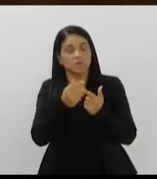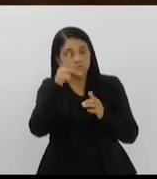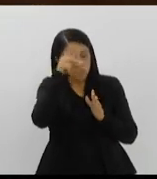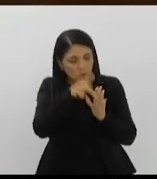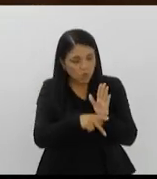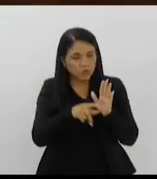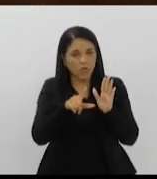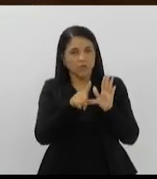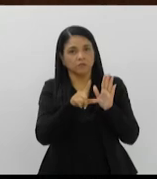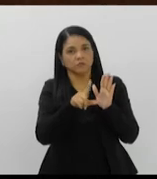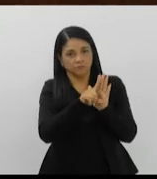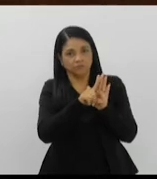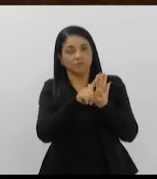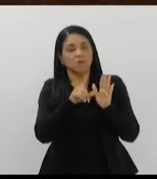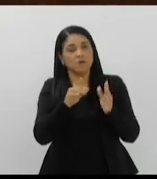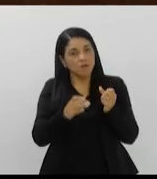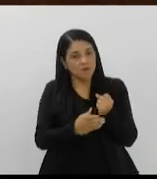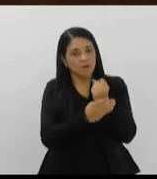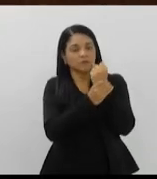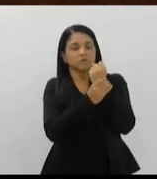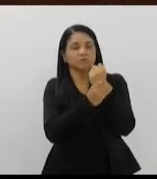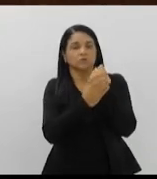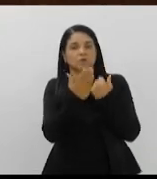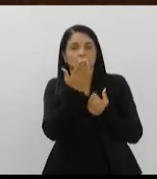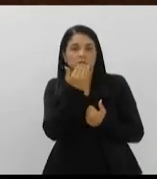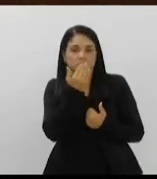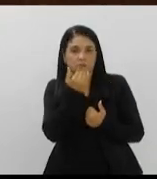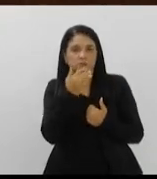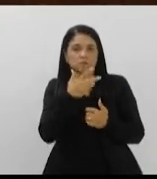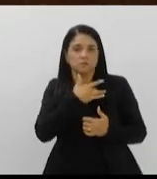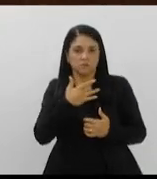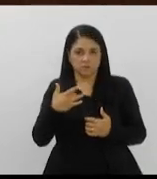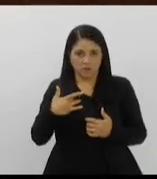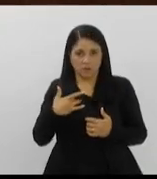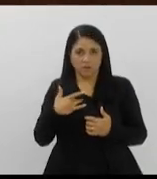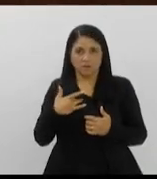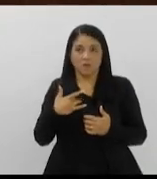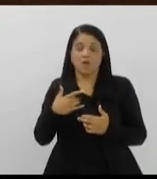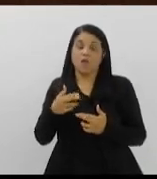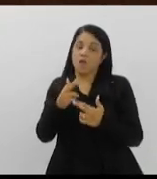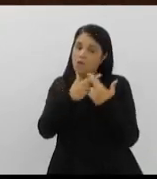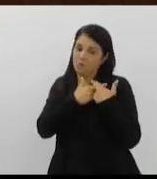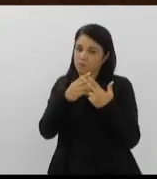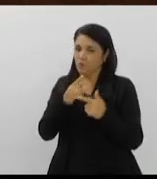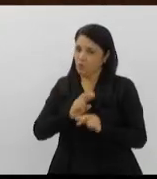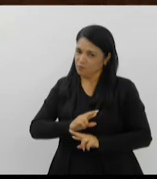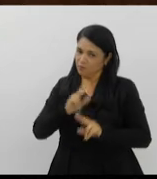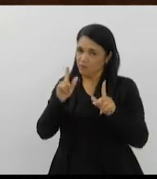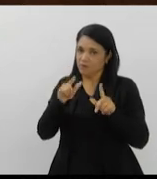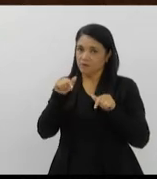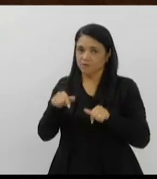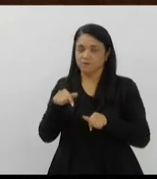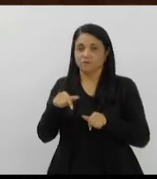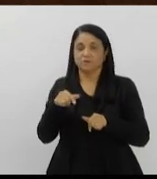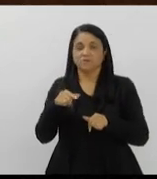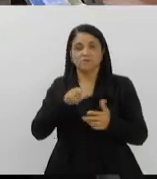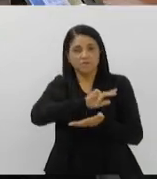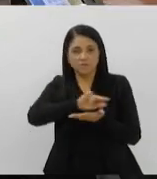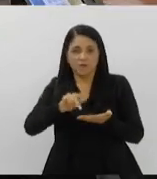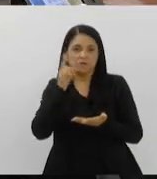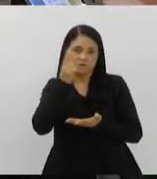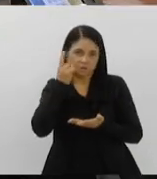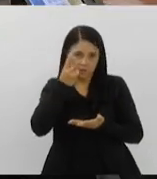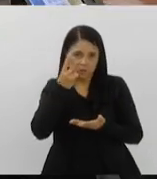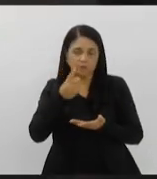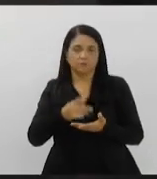visam garantir a alimentação saudável. Essa casa não, presidente, porque a responsabilidade não é de Vossa Excelência. Muitos deputados dessa casa.